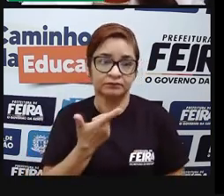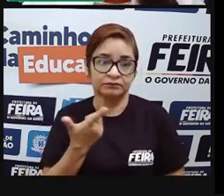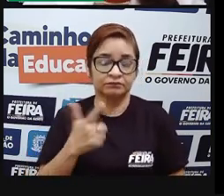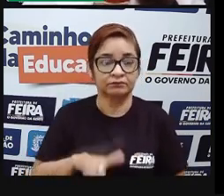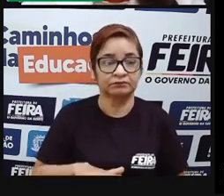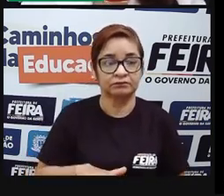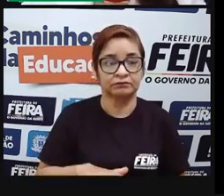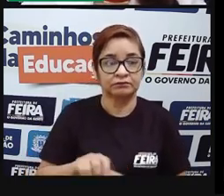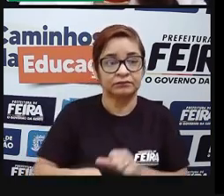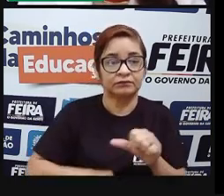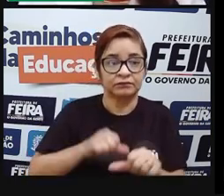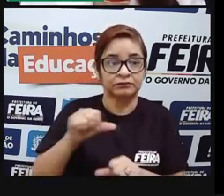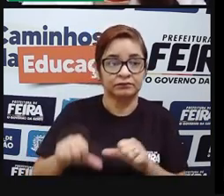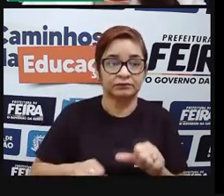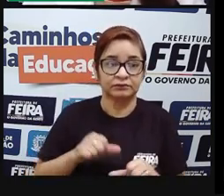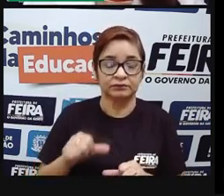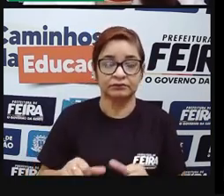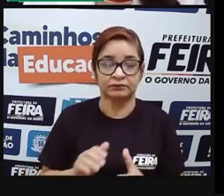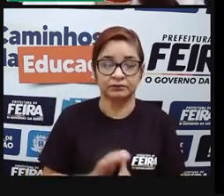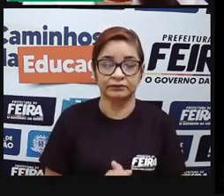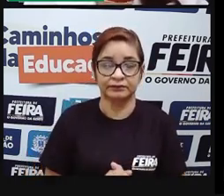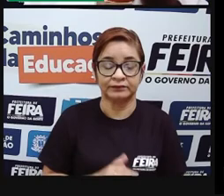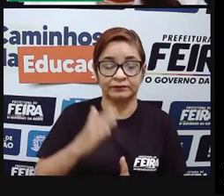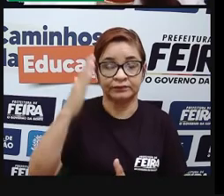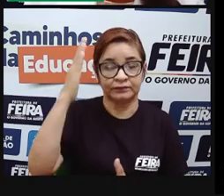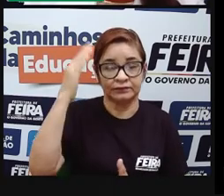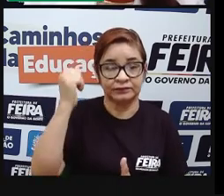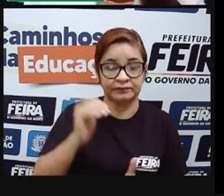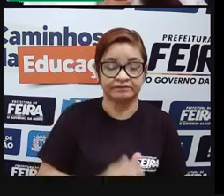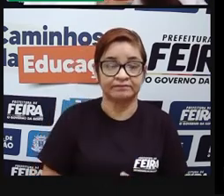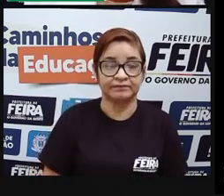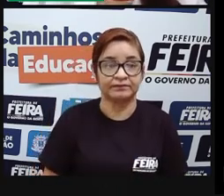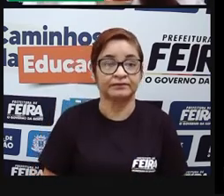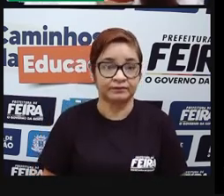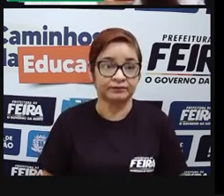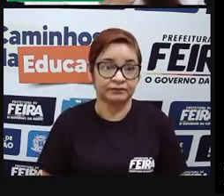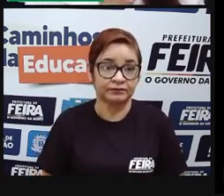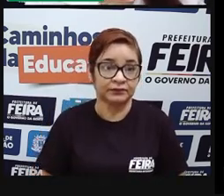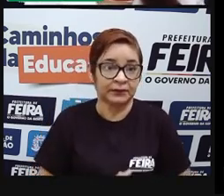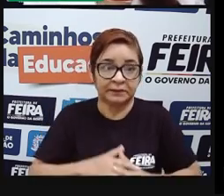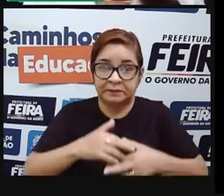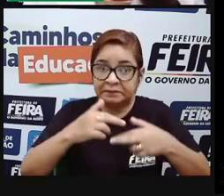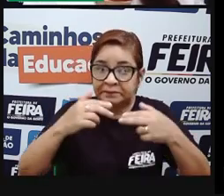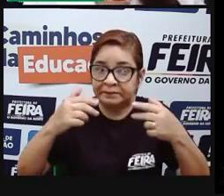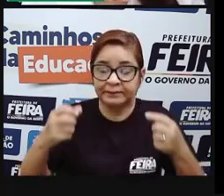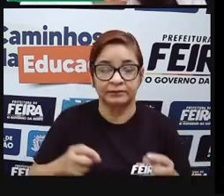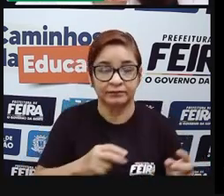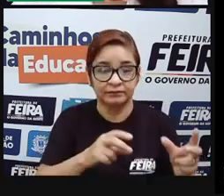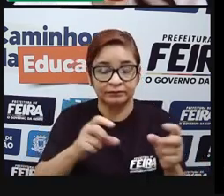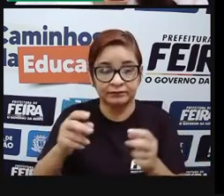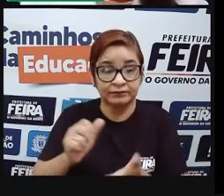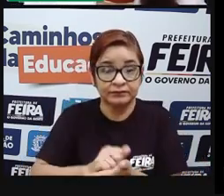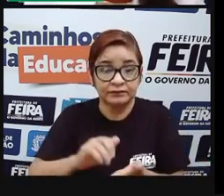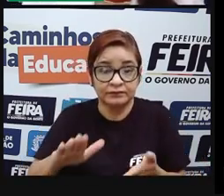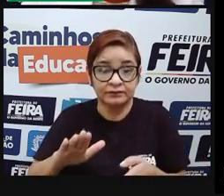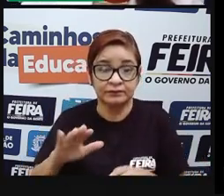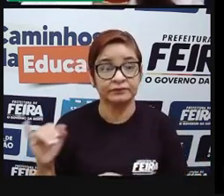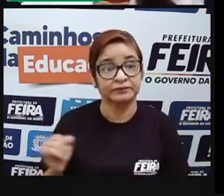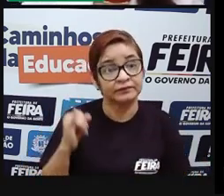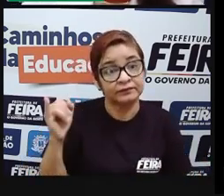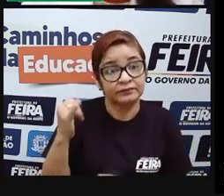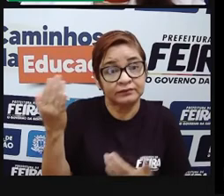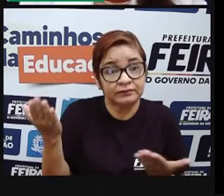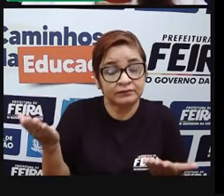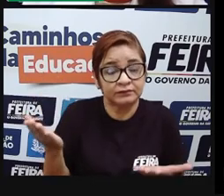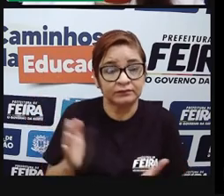negativa essa mudança né já que a gente sabe que começa a diferença é forte e que uma das características nossa cidade Justamente esse